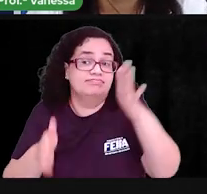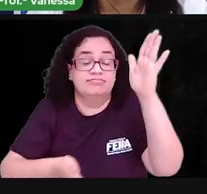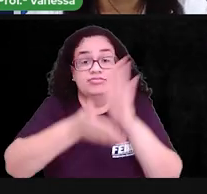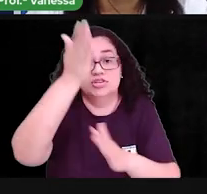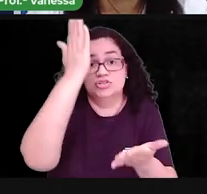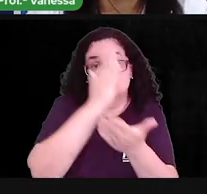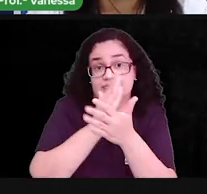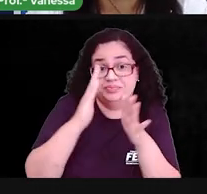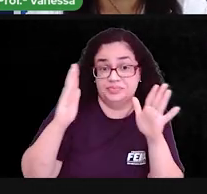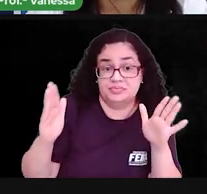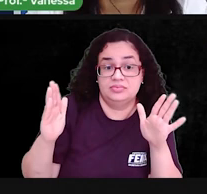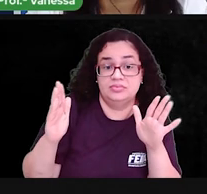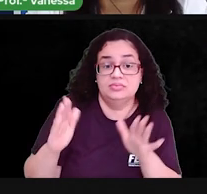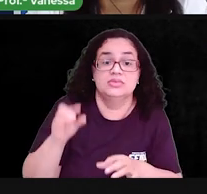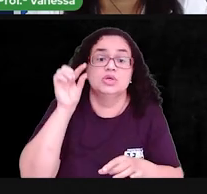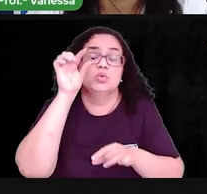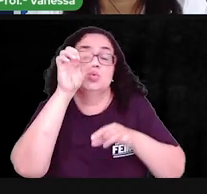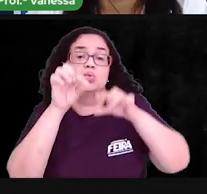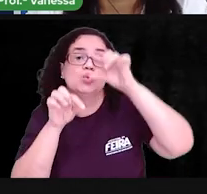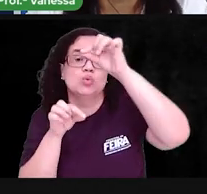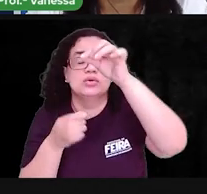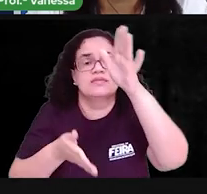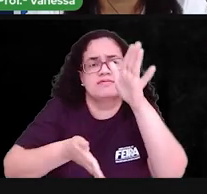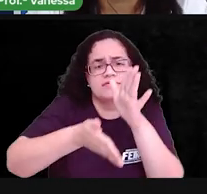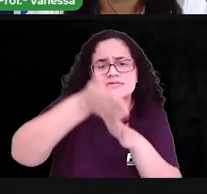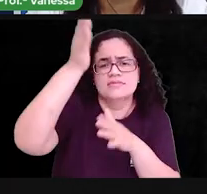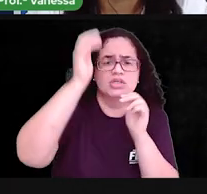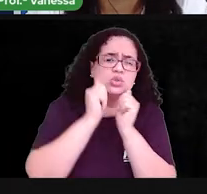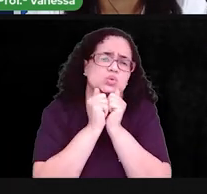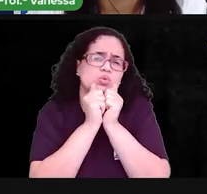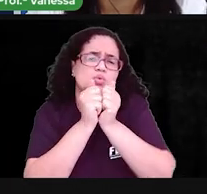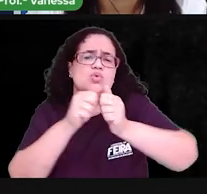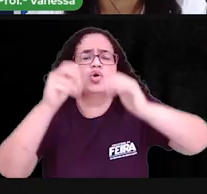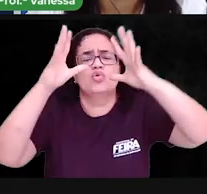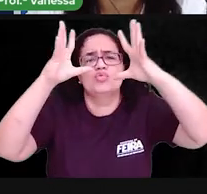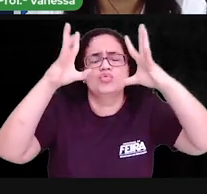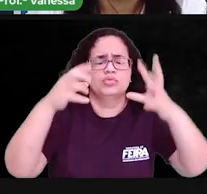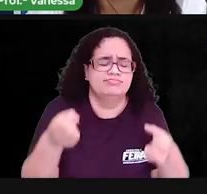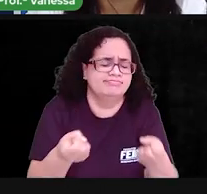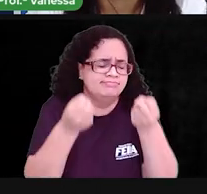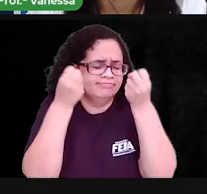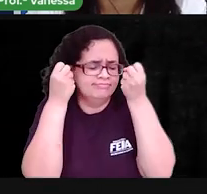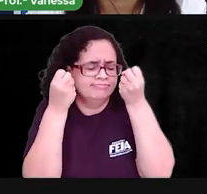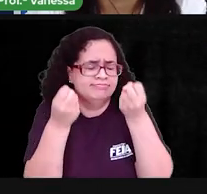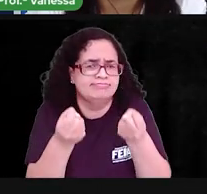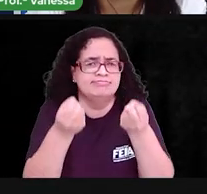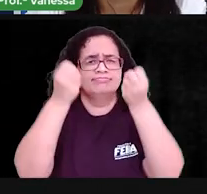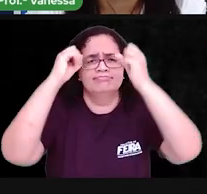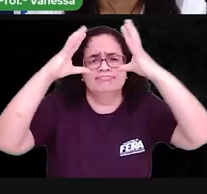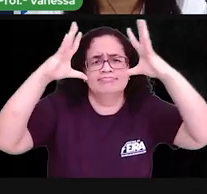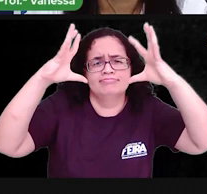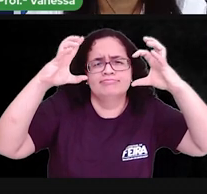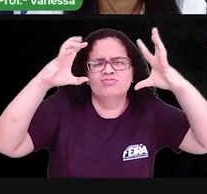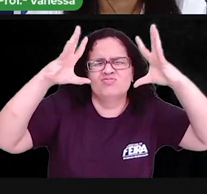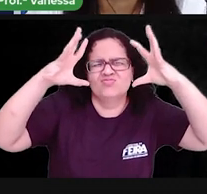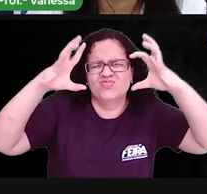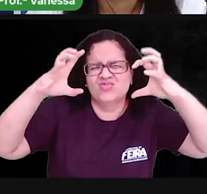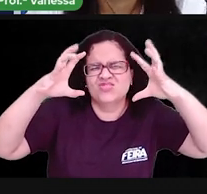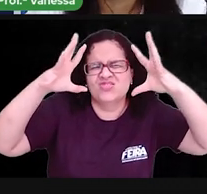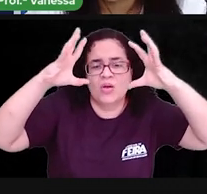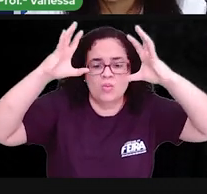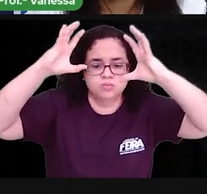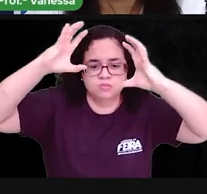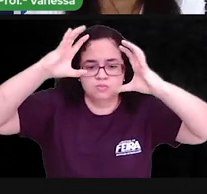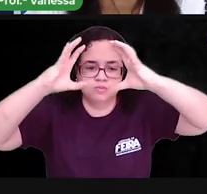termina outras gotinhas Viajantes se juntaram a nuvem e foi ficando pesava pesava e